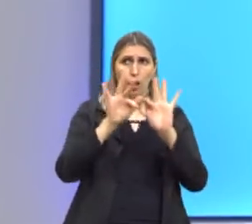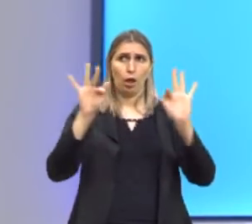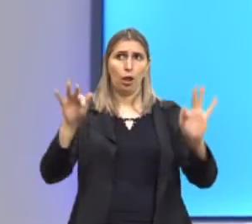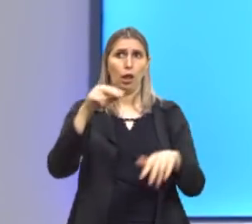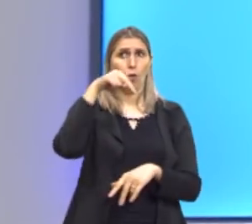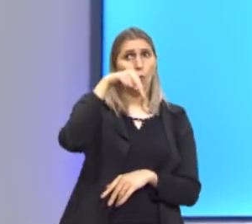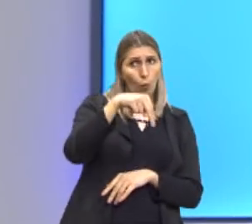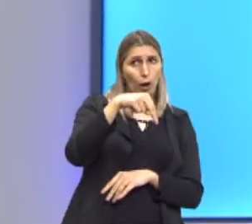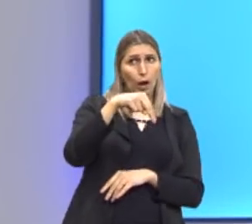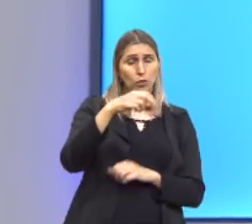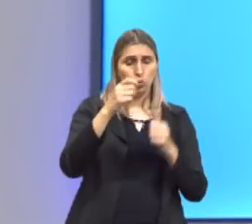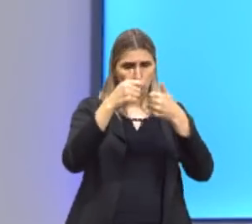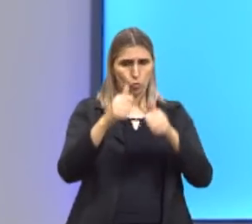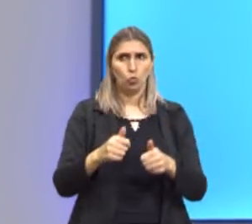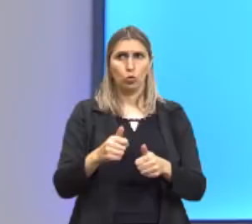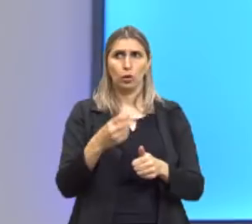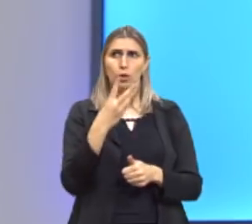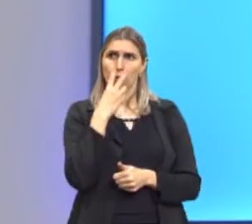é